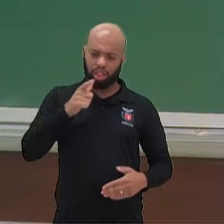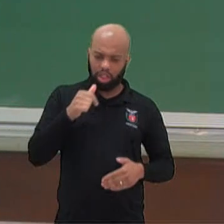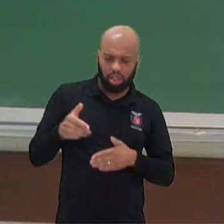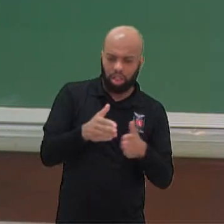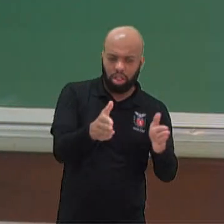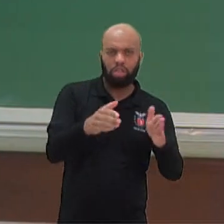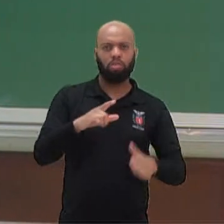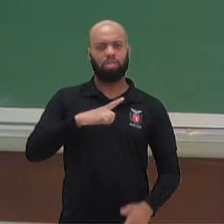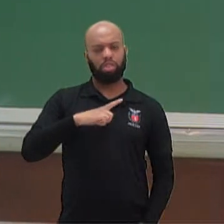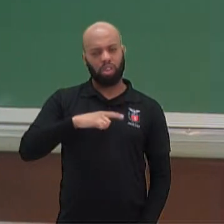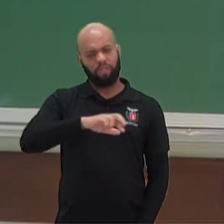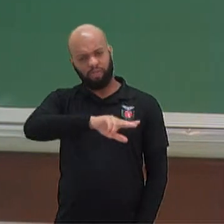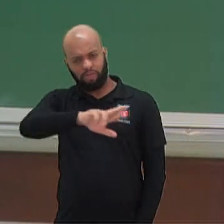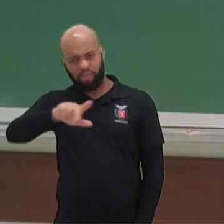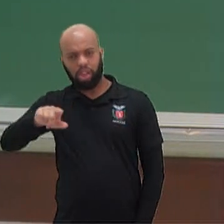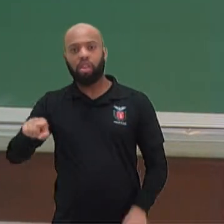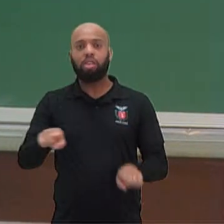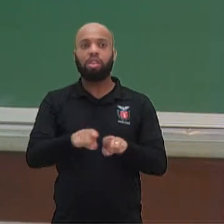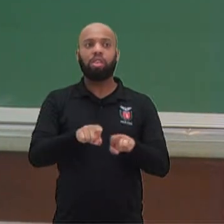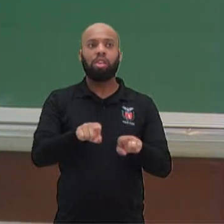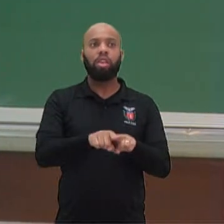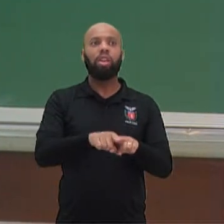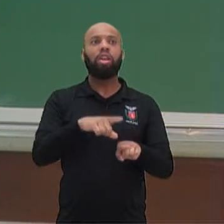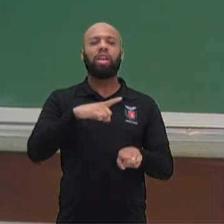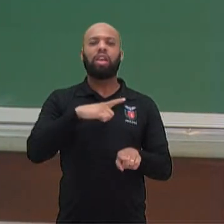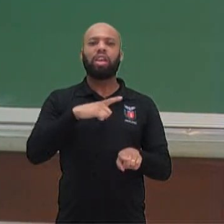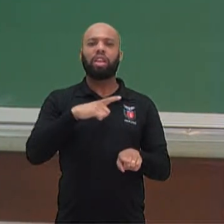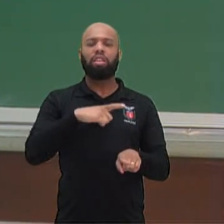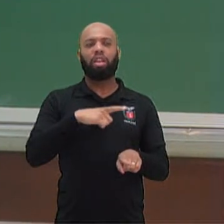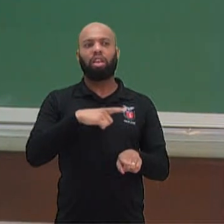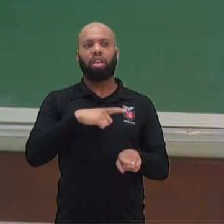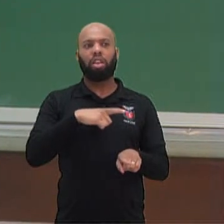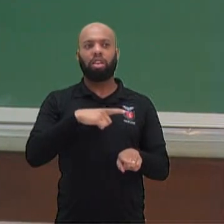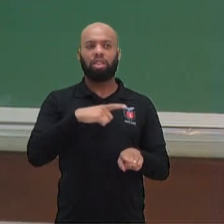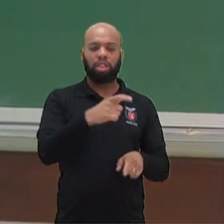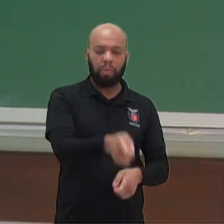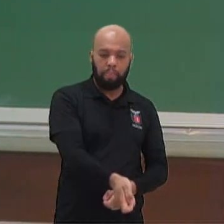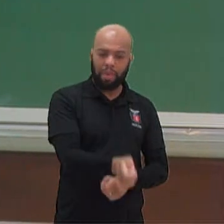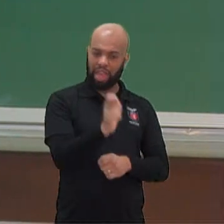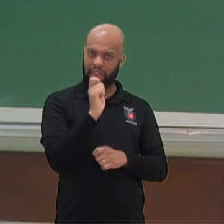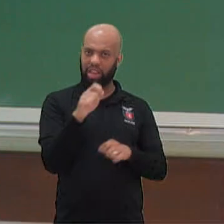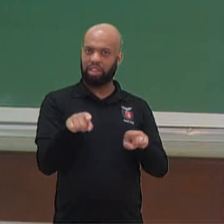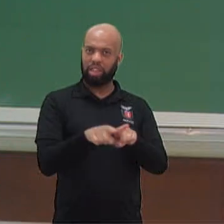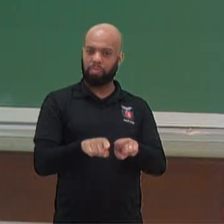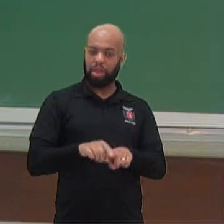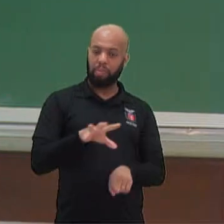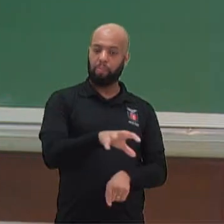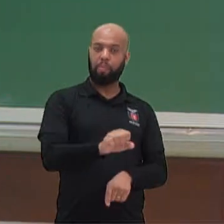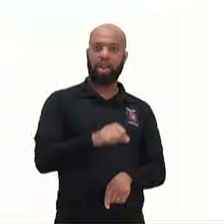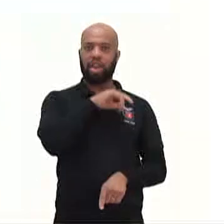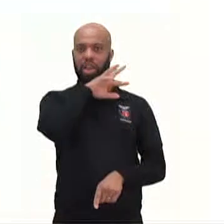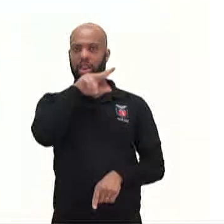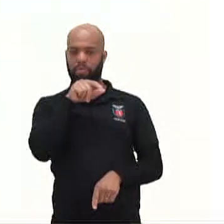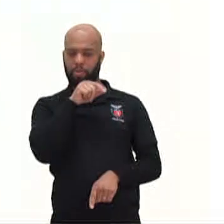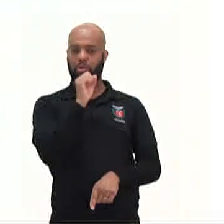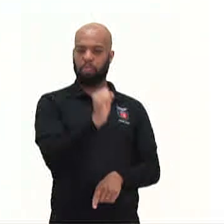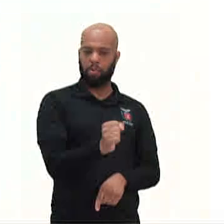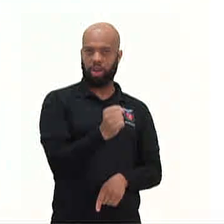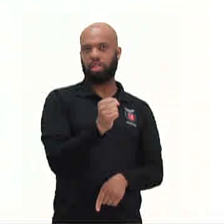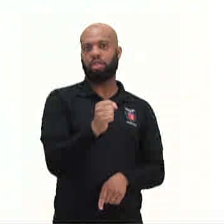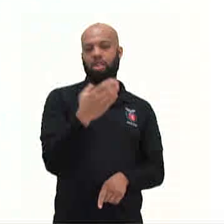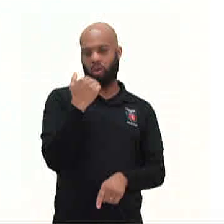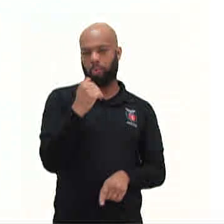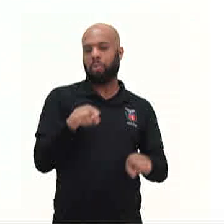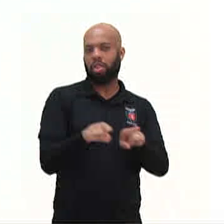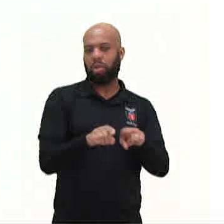Pantanal. E aí nós temos, então, a caça ali muito forte e a pesca muito forte no Pantanal. A caça com os animais e a pesca